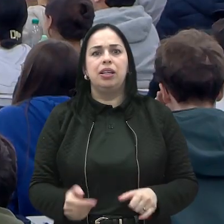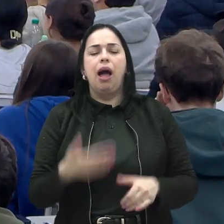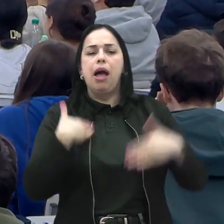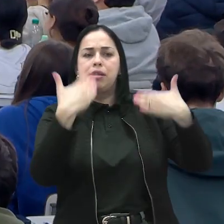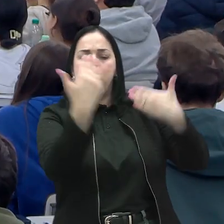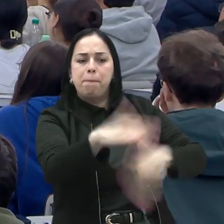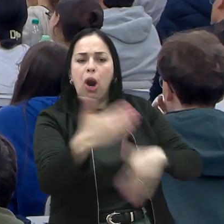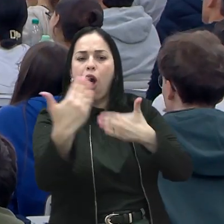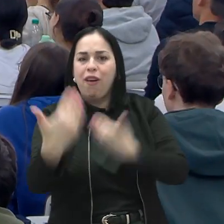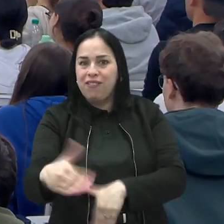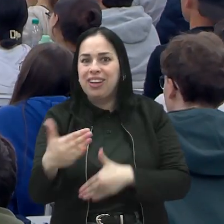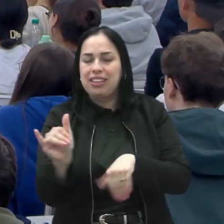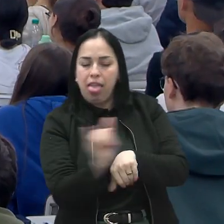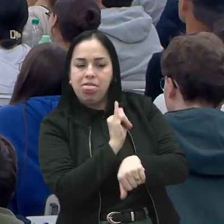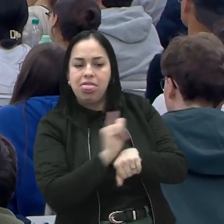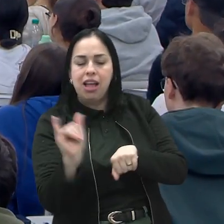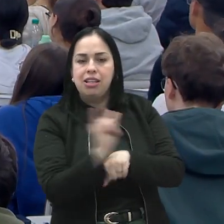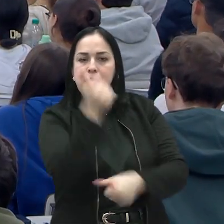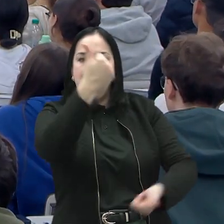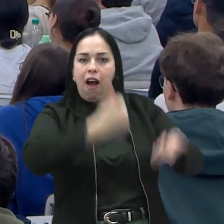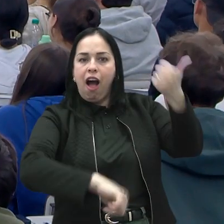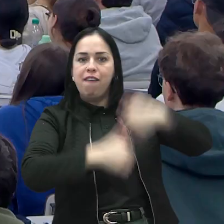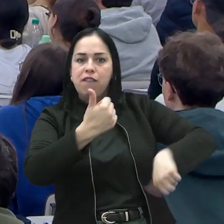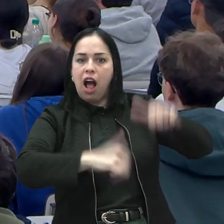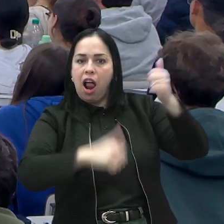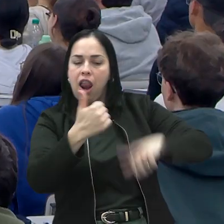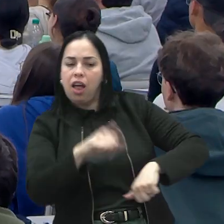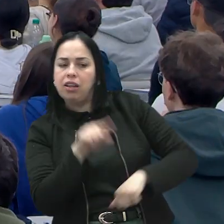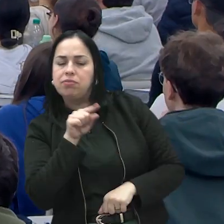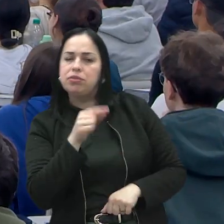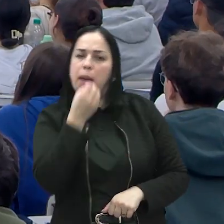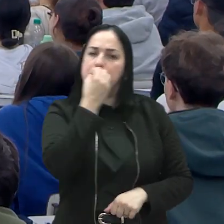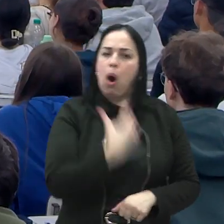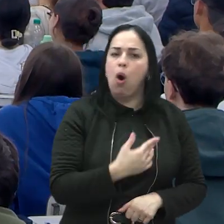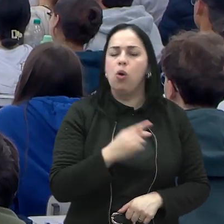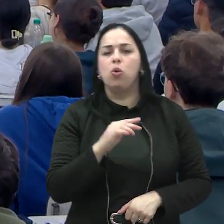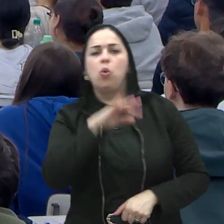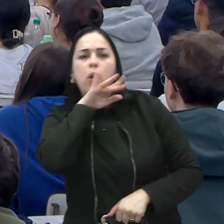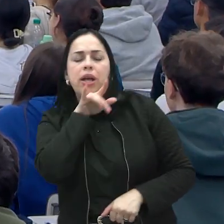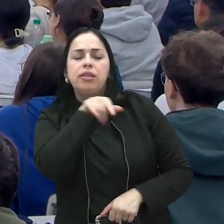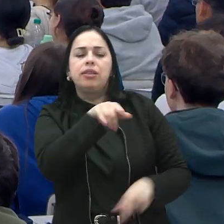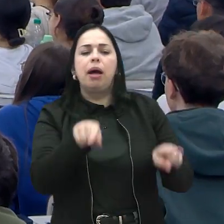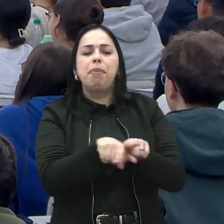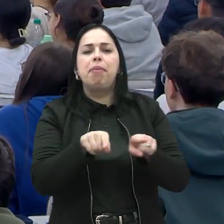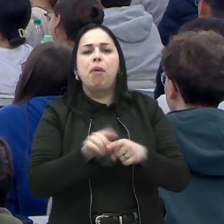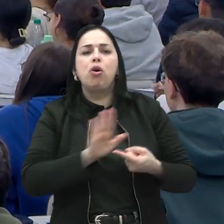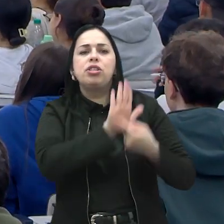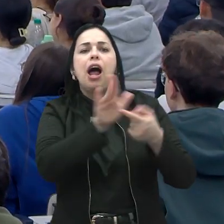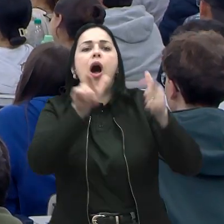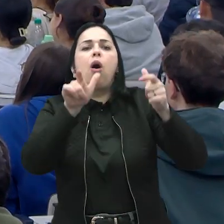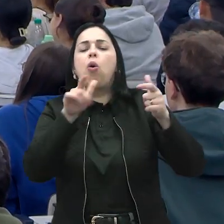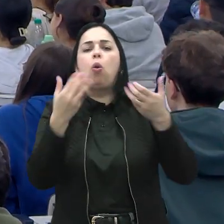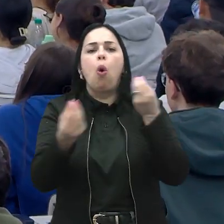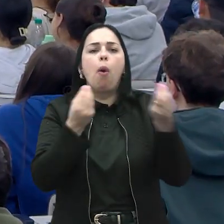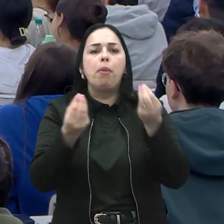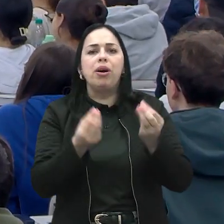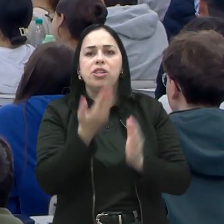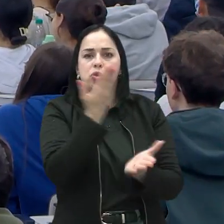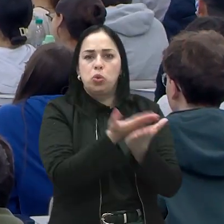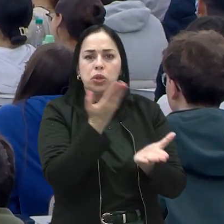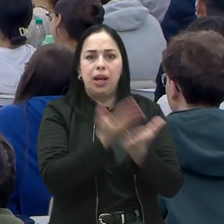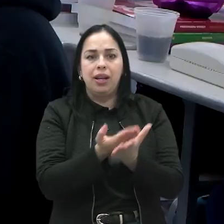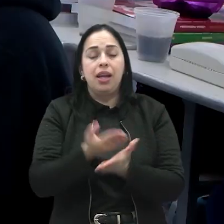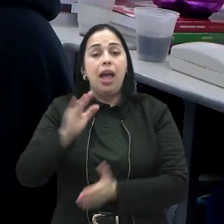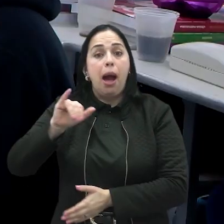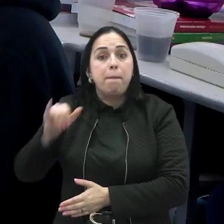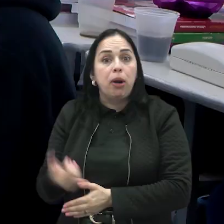Os simulados são ferramentas para identificar os pontos fracos e direcionar o estudo. A ordem